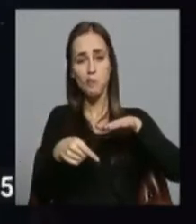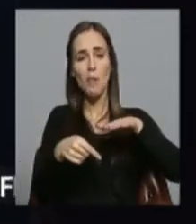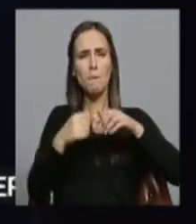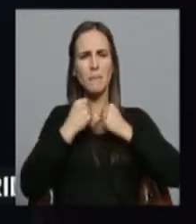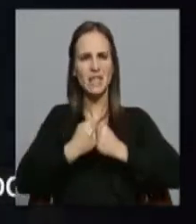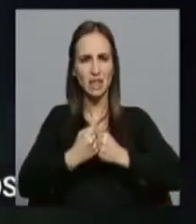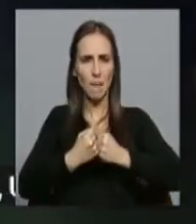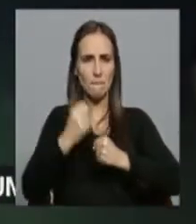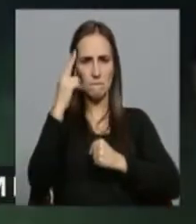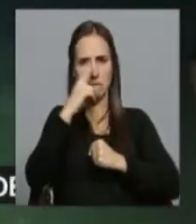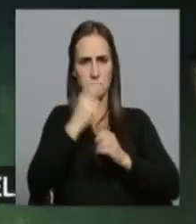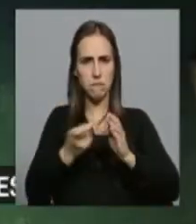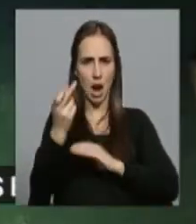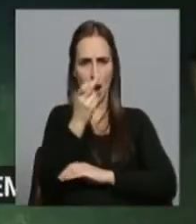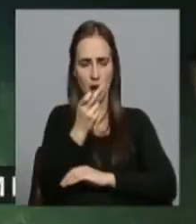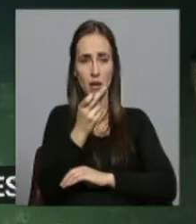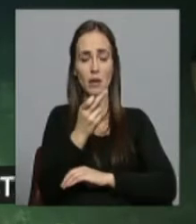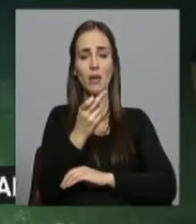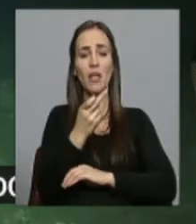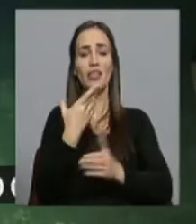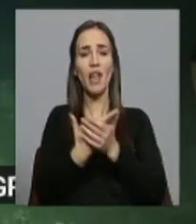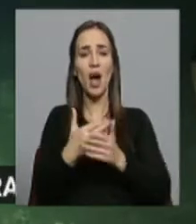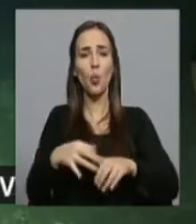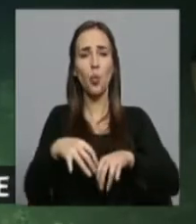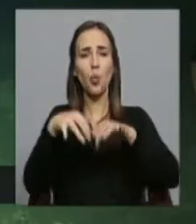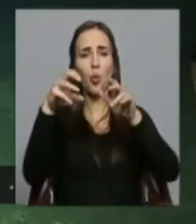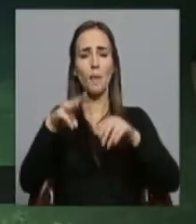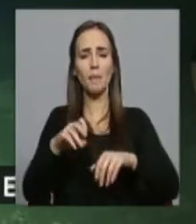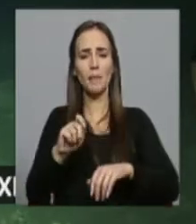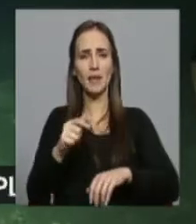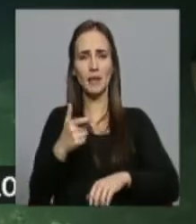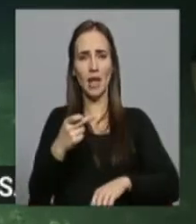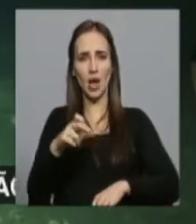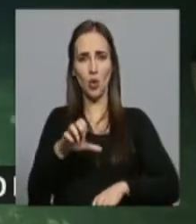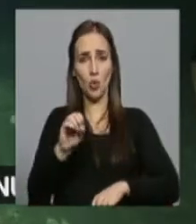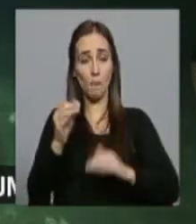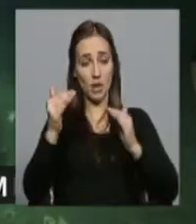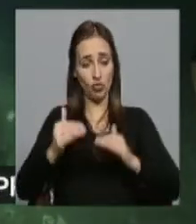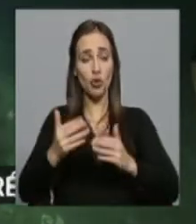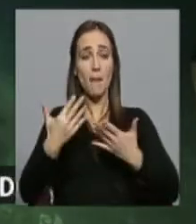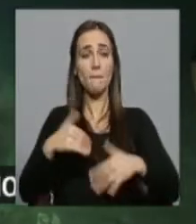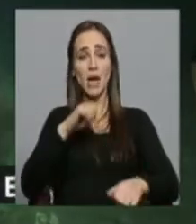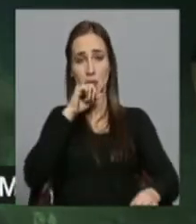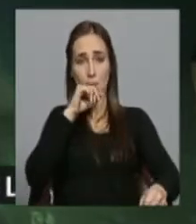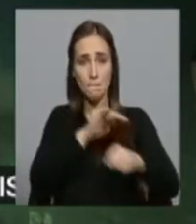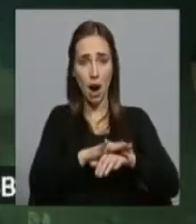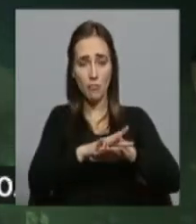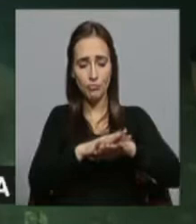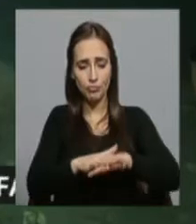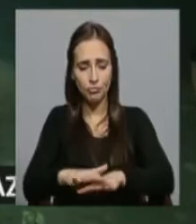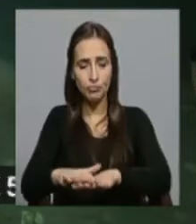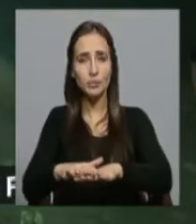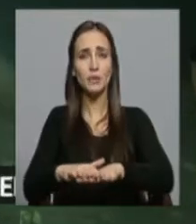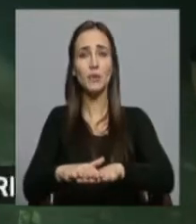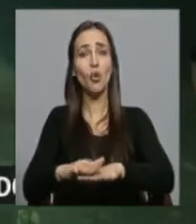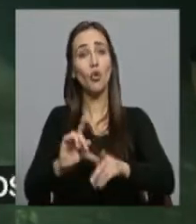mais elevada e, portanto, uma menor libertação de metano. Mas, quando a maré está baixa, acontece precisamente o oposto. Menos pressão,